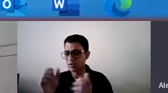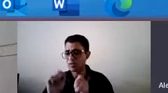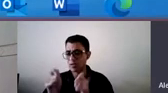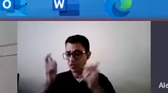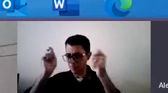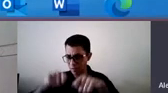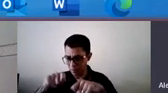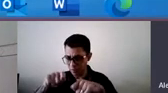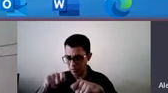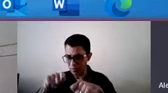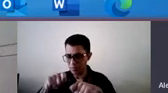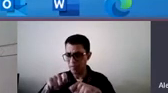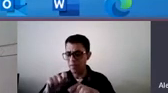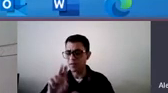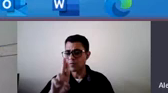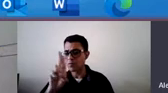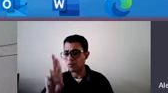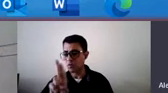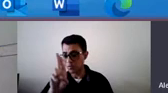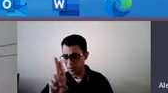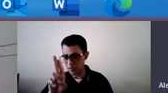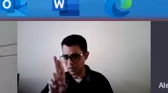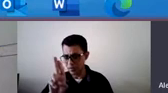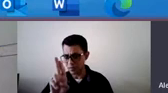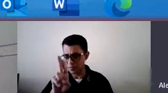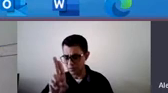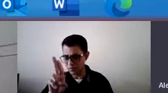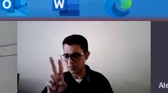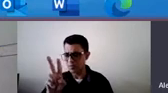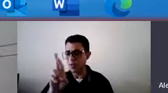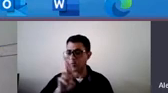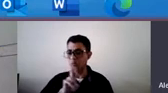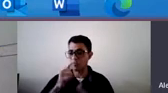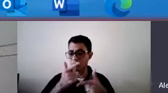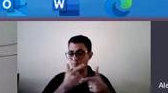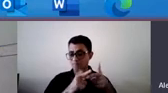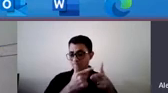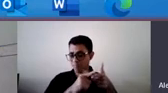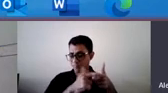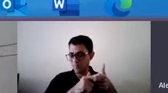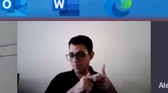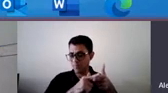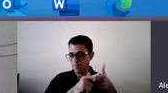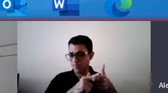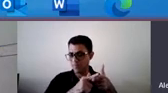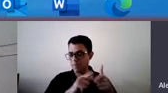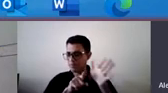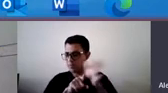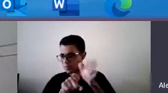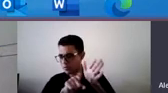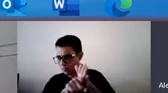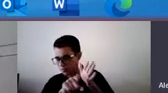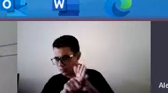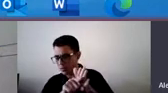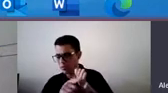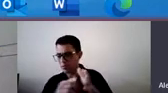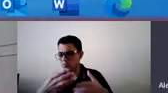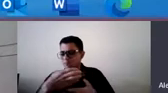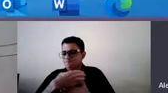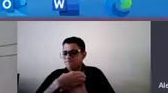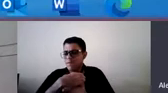ou que devam ser usadas para resolver problemas, para resolver questões que